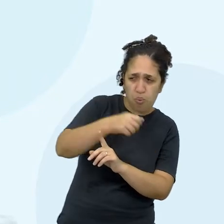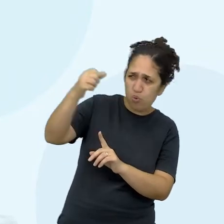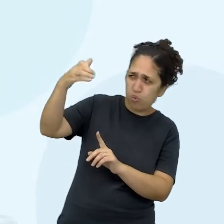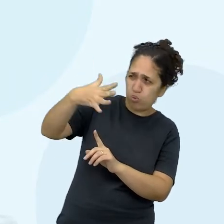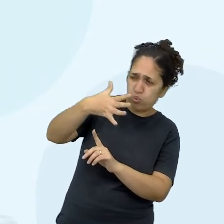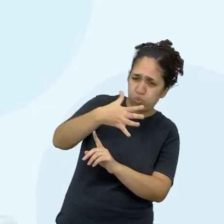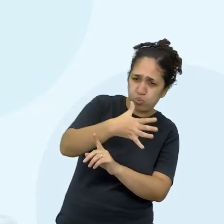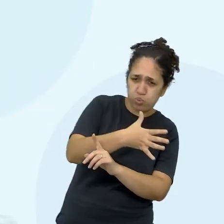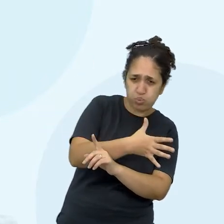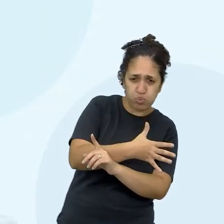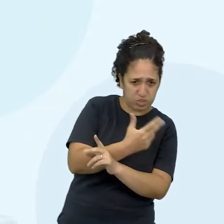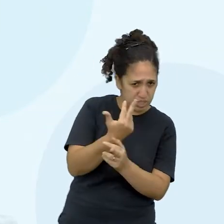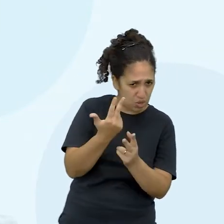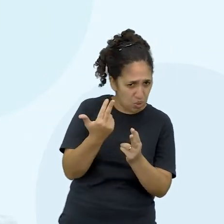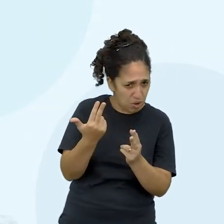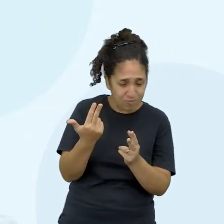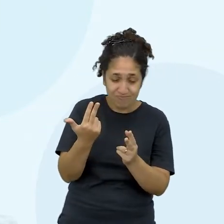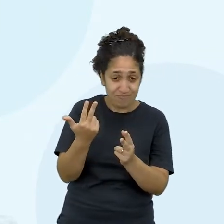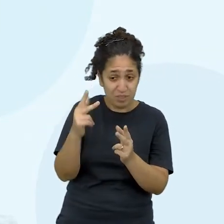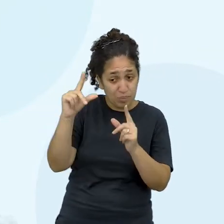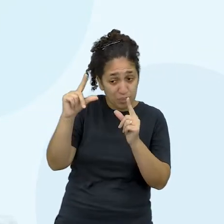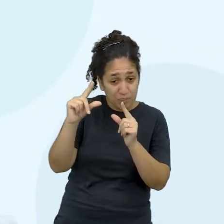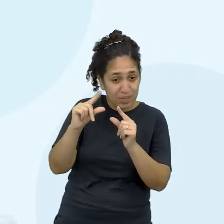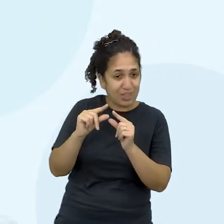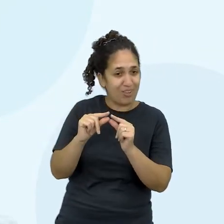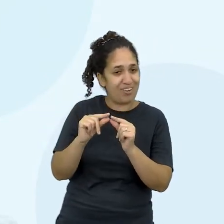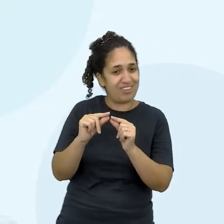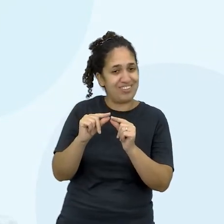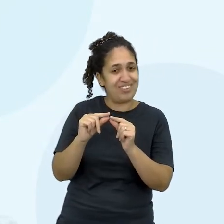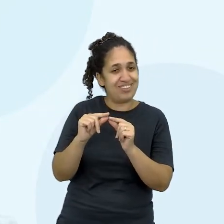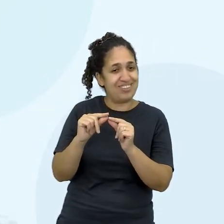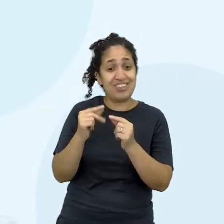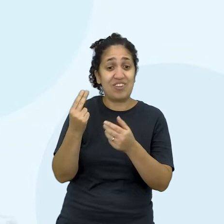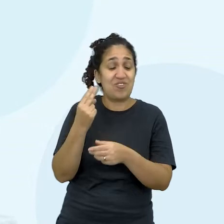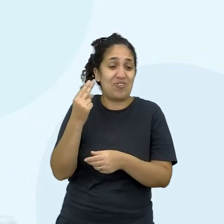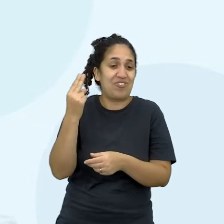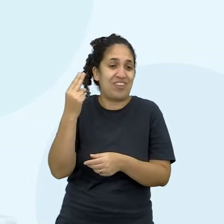aqui. Ela vai ser menor, então ela não vai produzir,